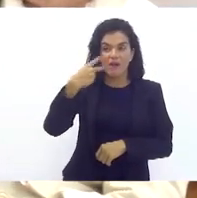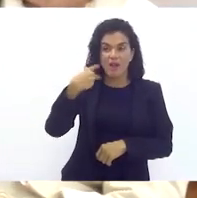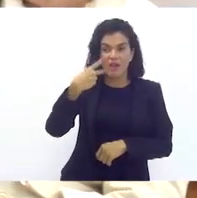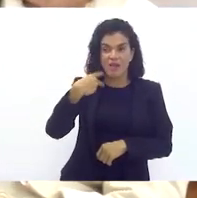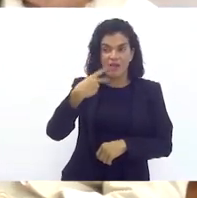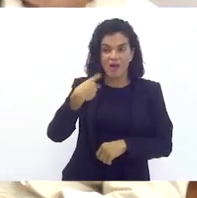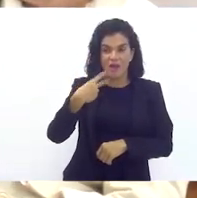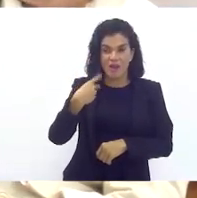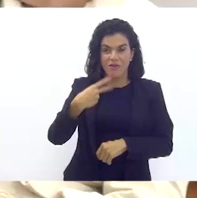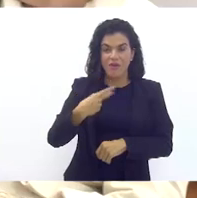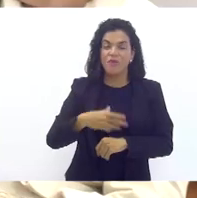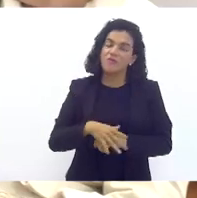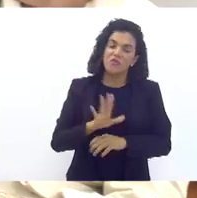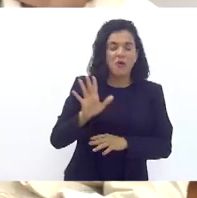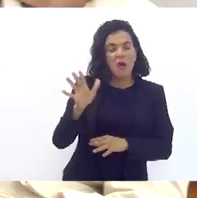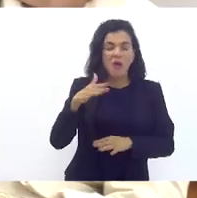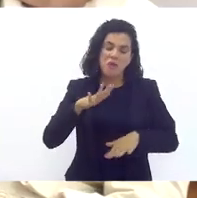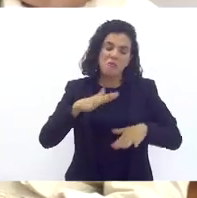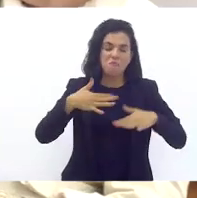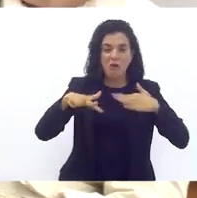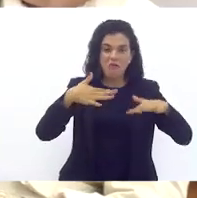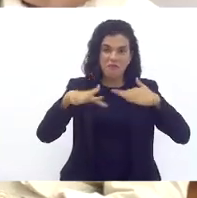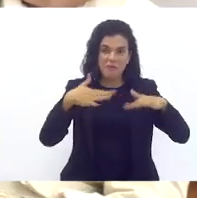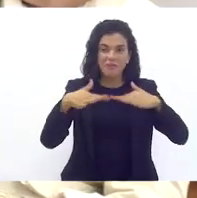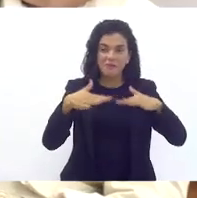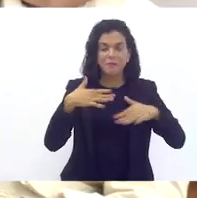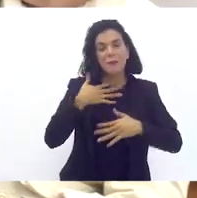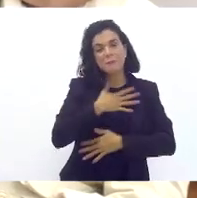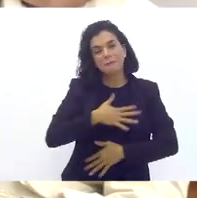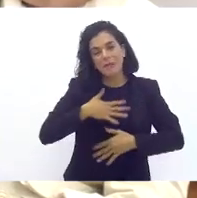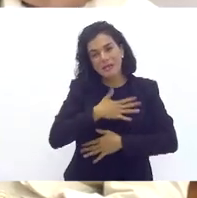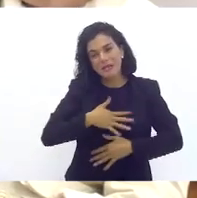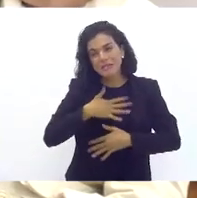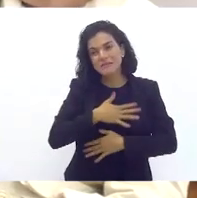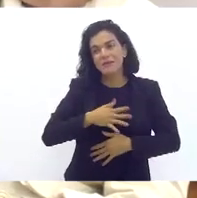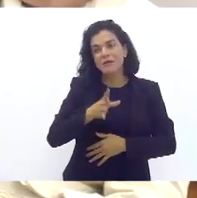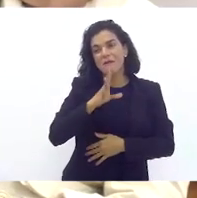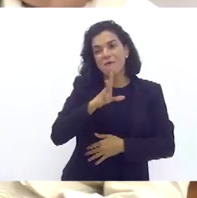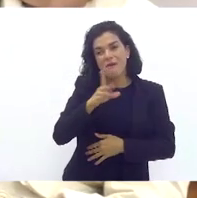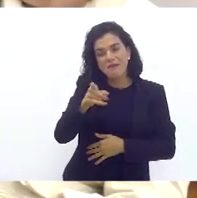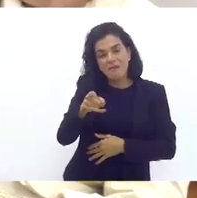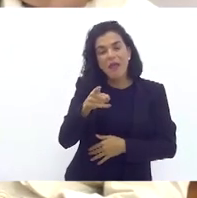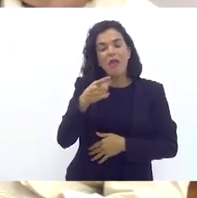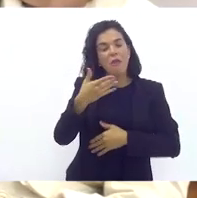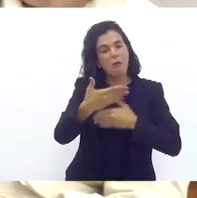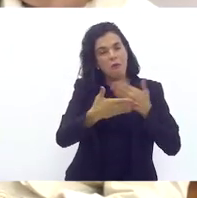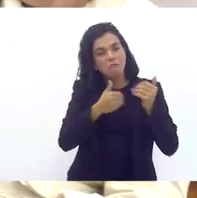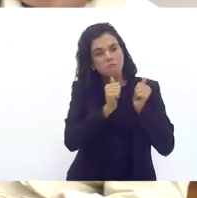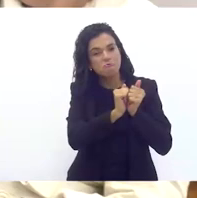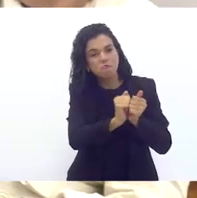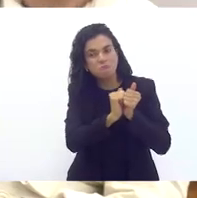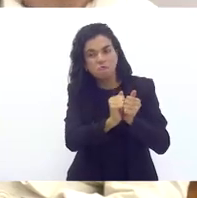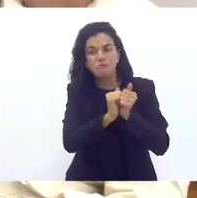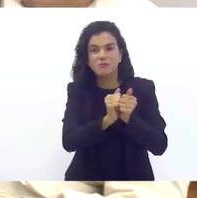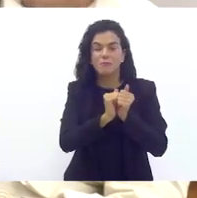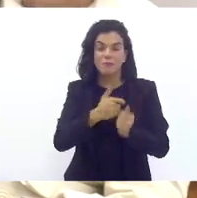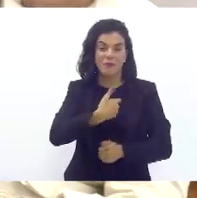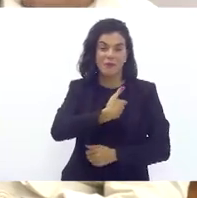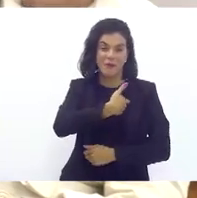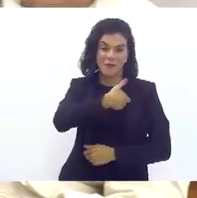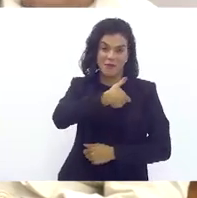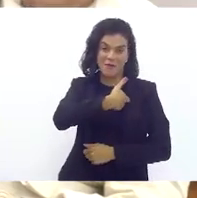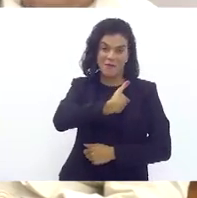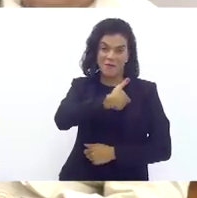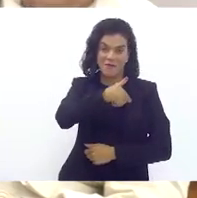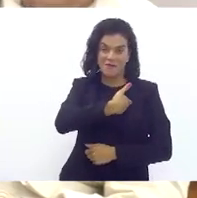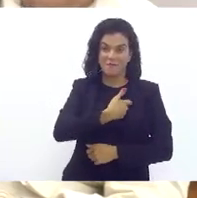estadual. Foi numa caminhada dessa, senhora. Então, prazer estar com a senhora. Acompanhei todos. do meu querido Getúlio Vargas, lá da minha